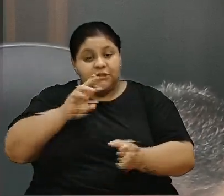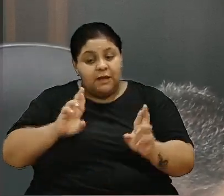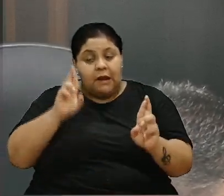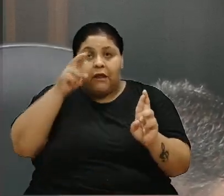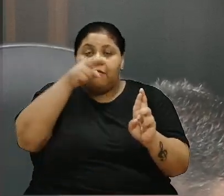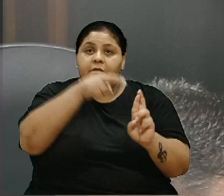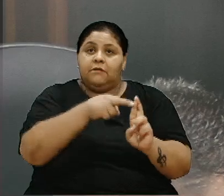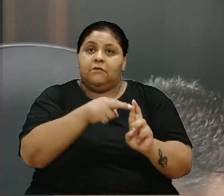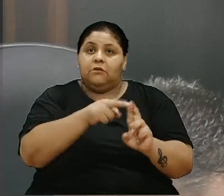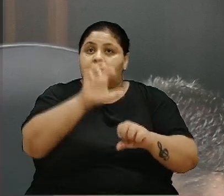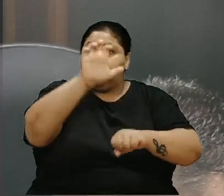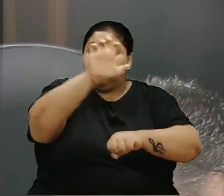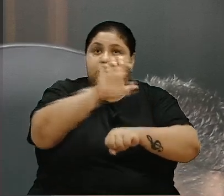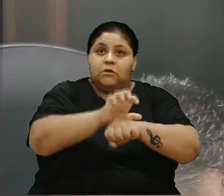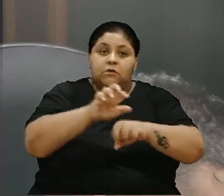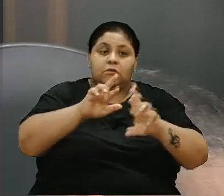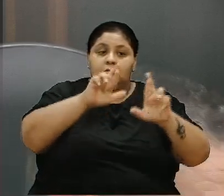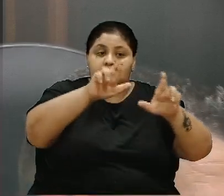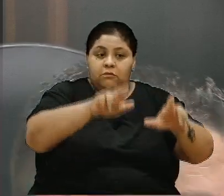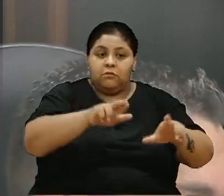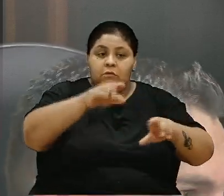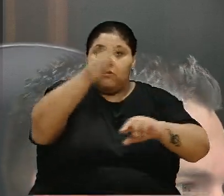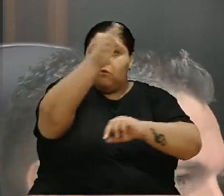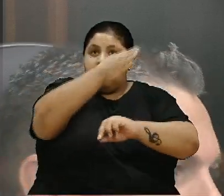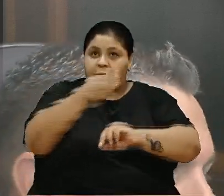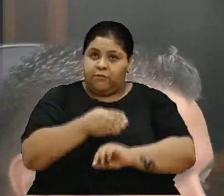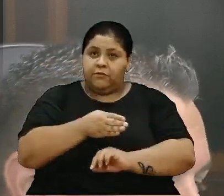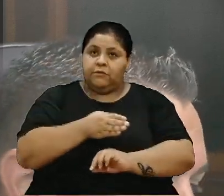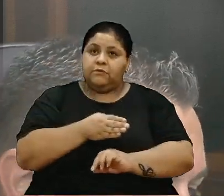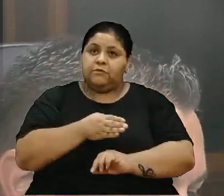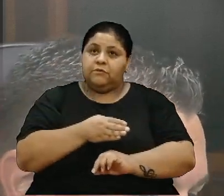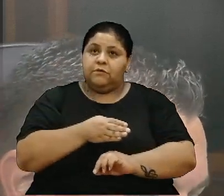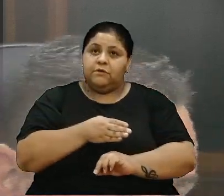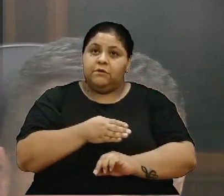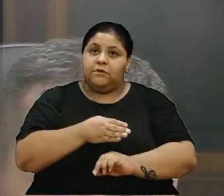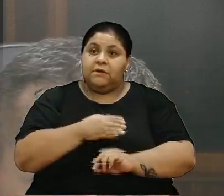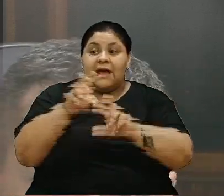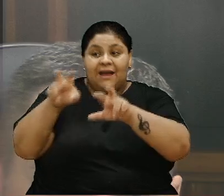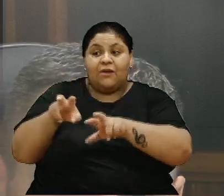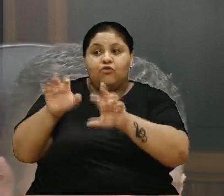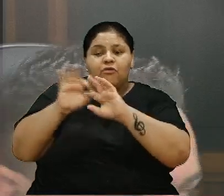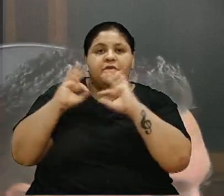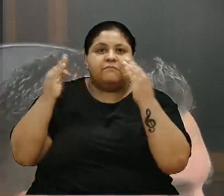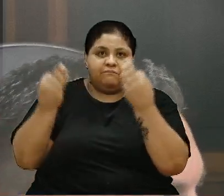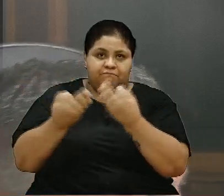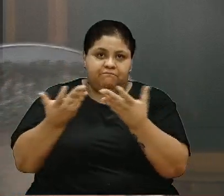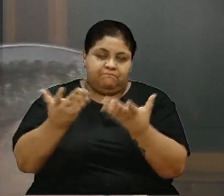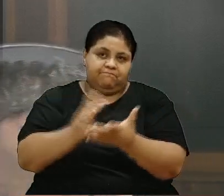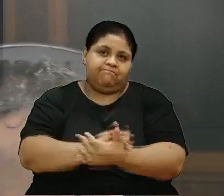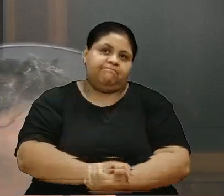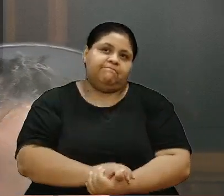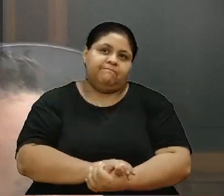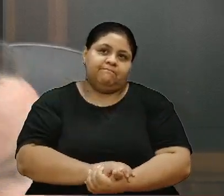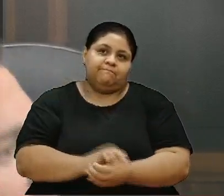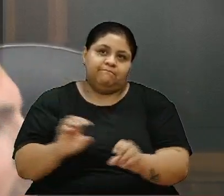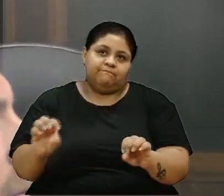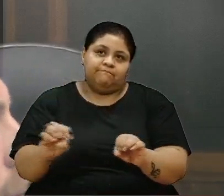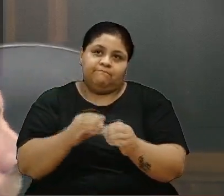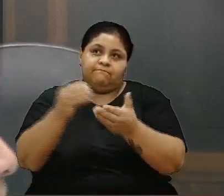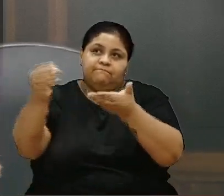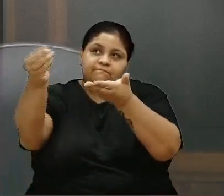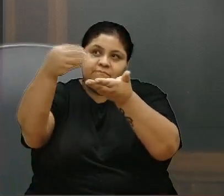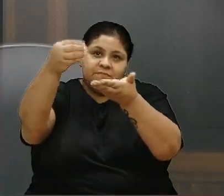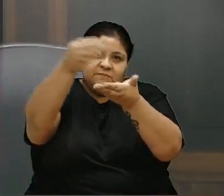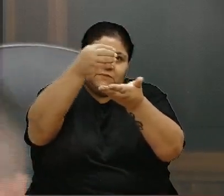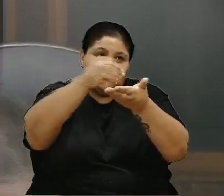para o Estado, para a região, para o Brasil, que é a questão da agricultura familiar, e a Festa das Colheitas representa